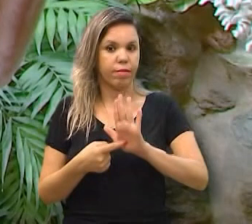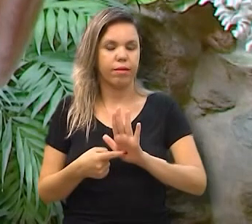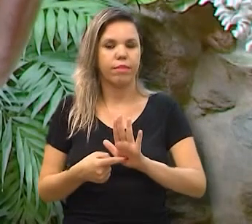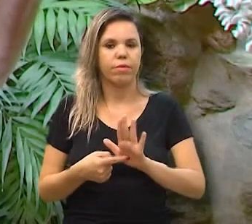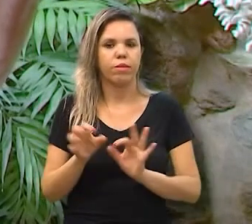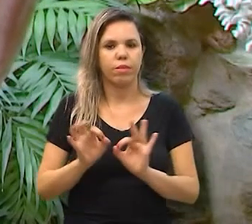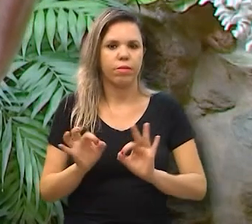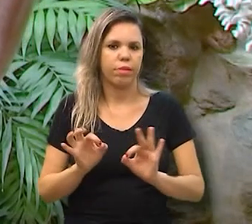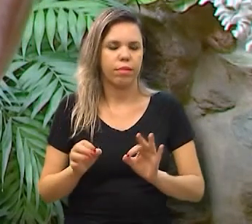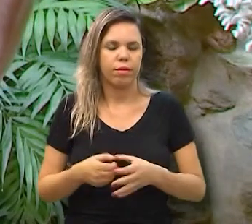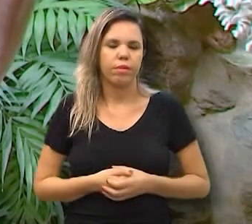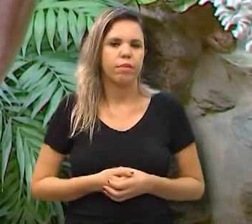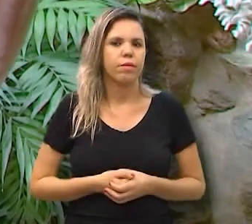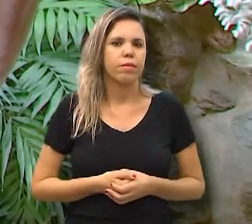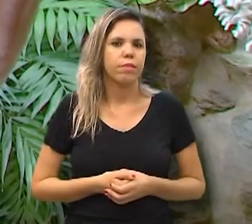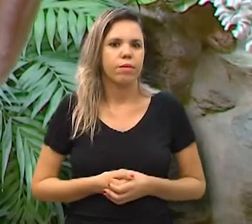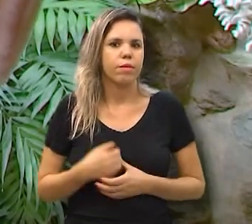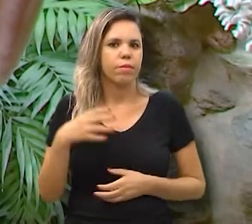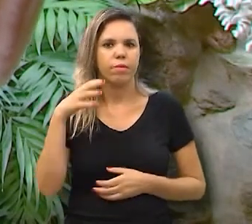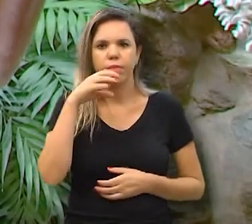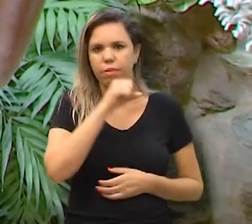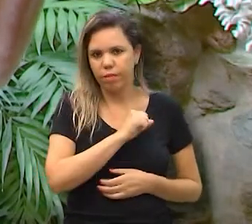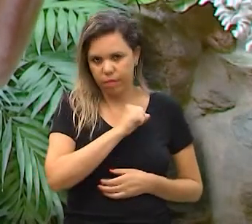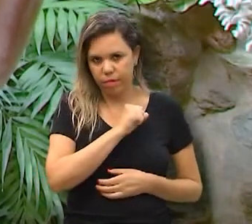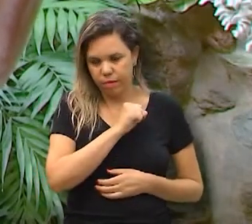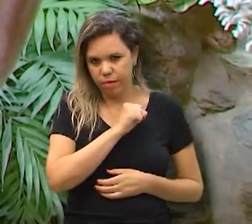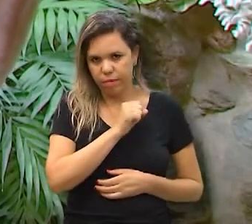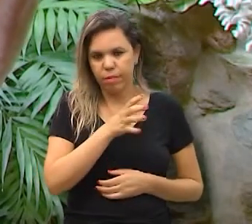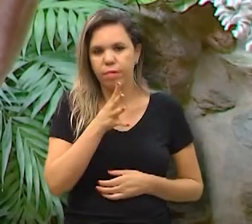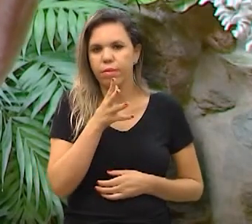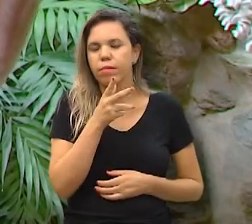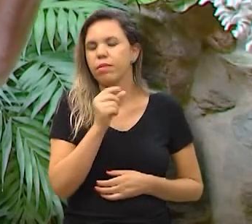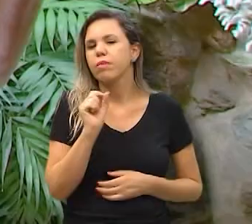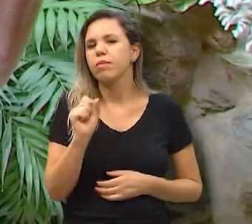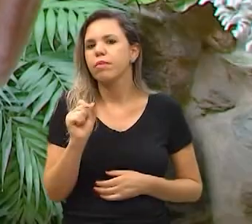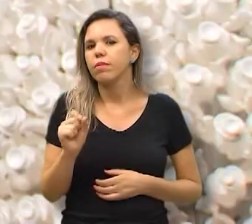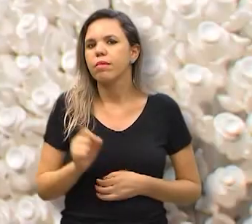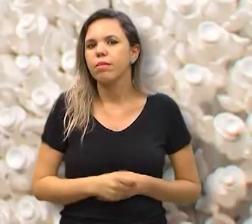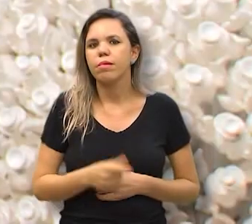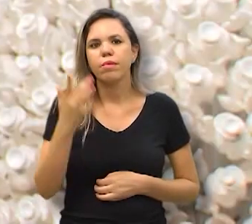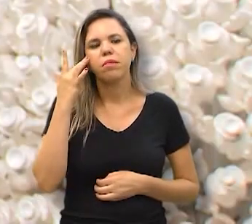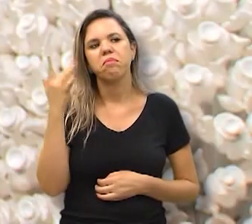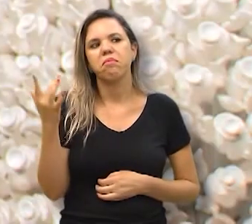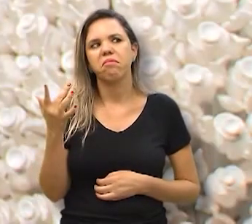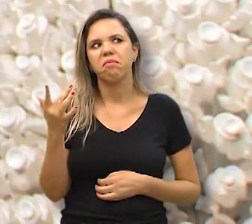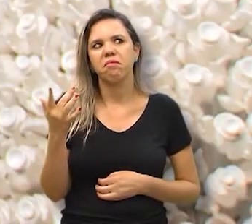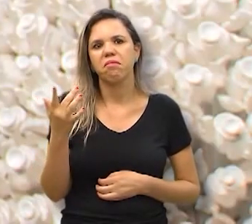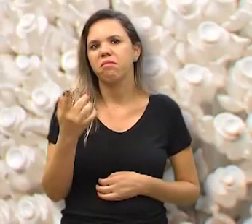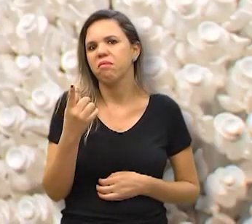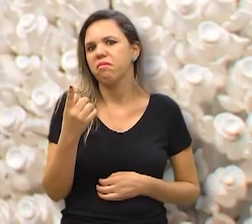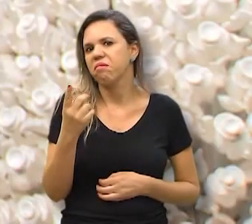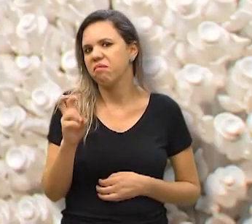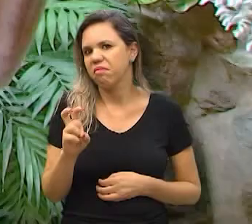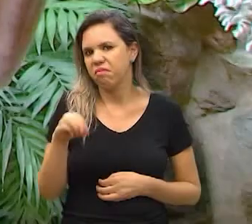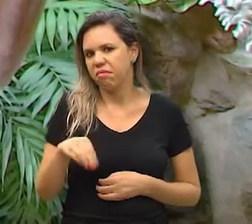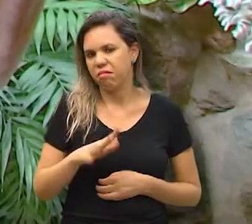vai mostrar o modo de preparo que é muito rápido. A gente não demorou aqui o quê? Eu acho que não 10, foram 15